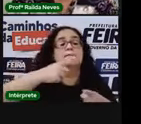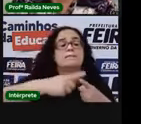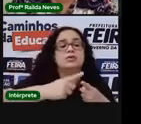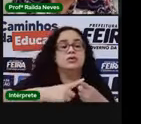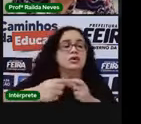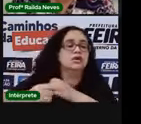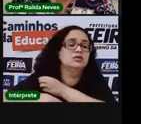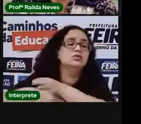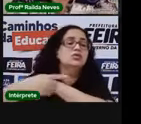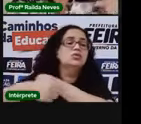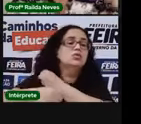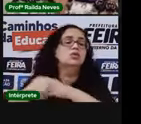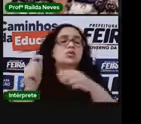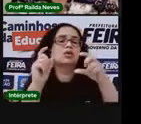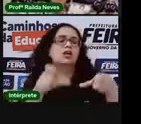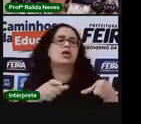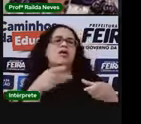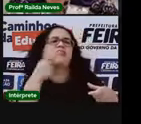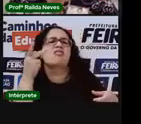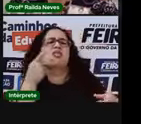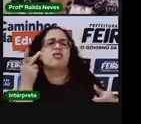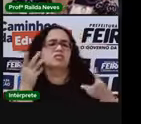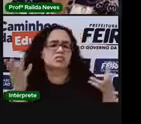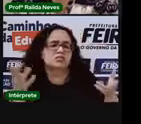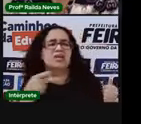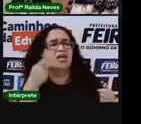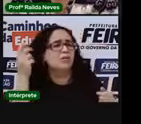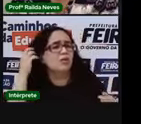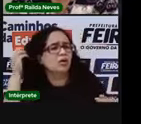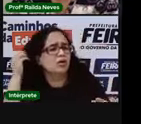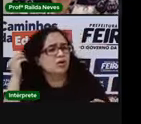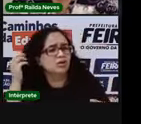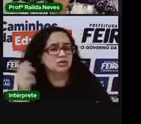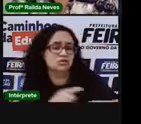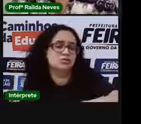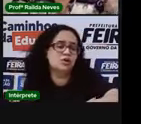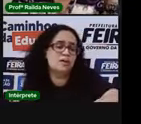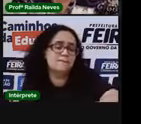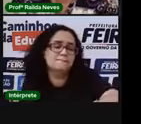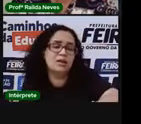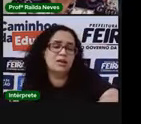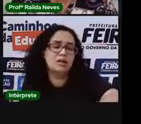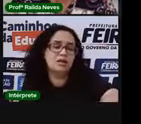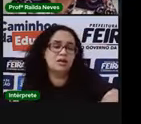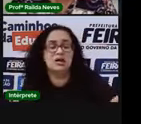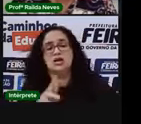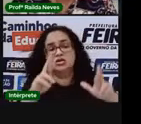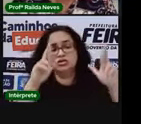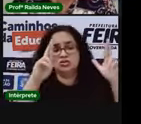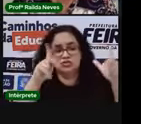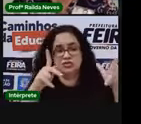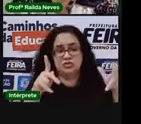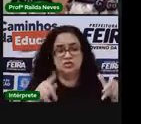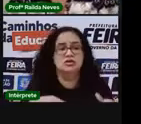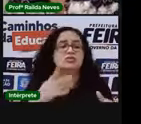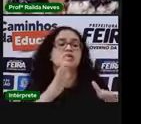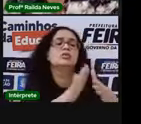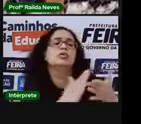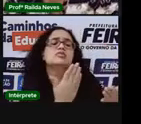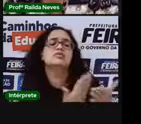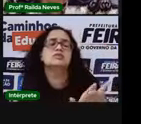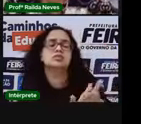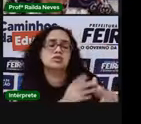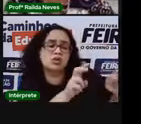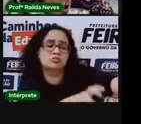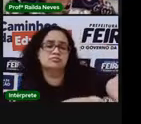chegue em algum lugar e alguém comece a desqualificar porque a sua pele é diferente, porque você veio da escola do campo, porque